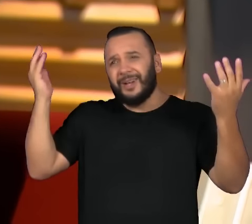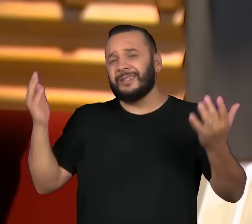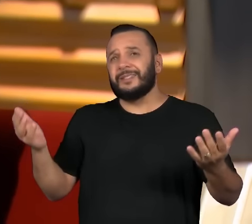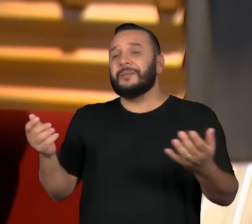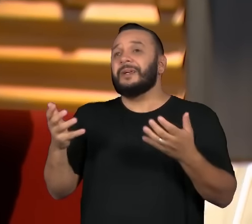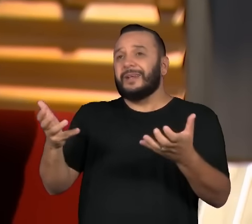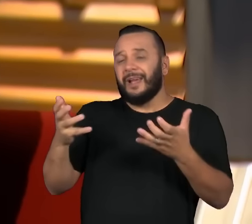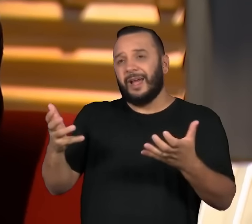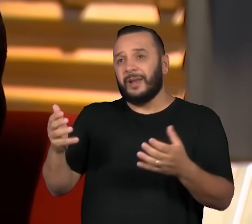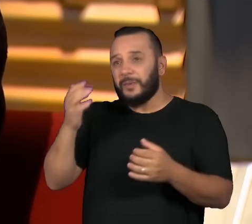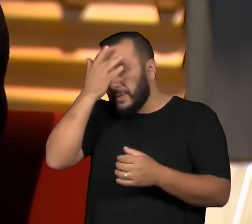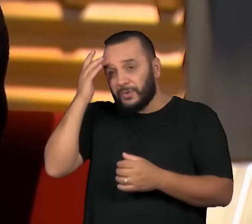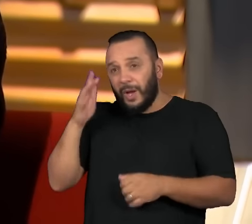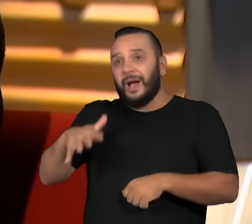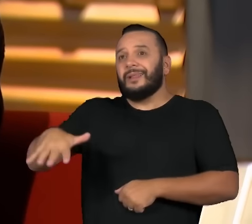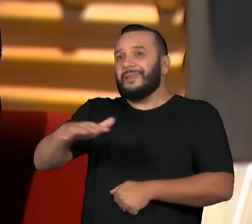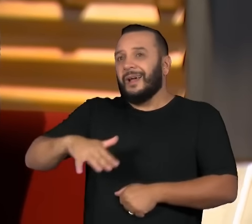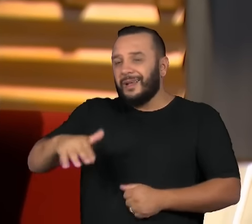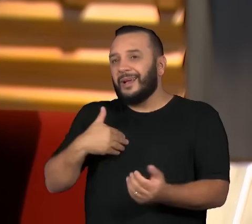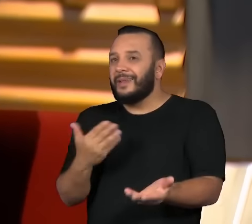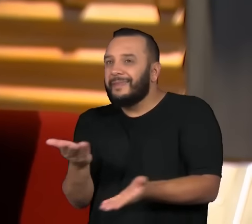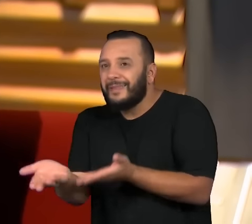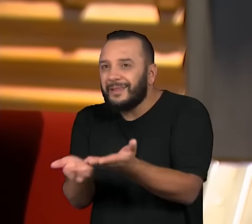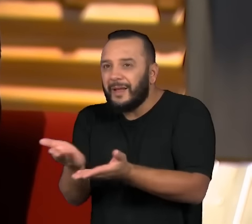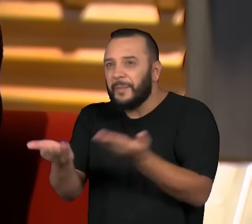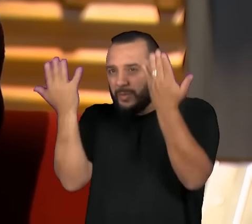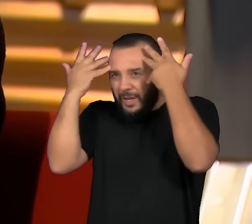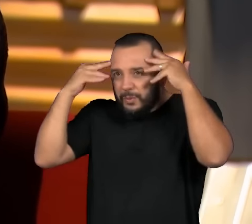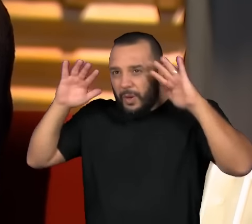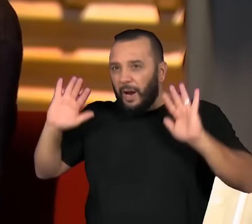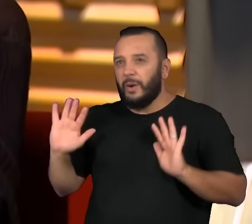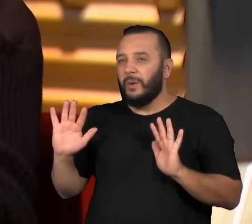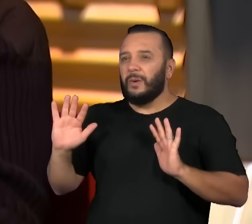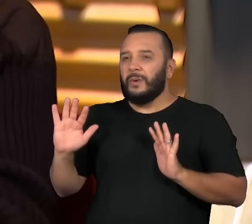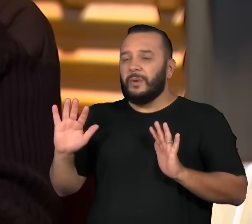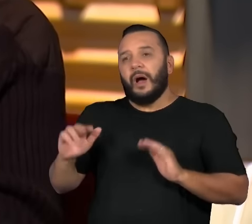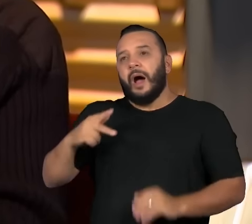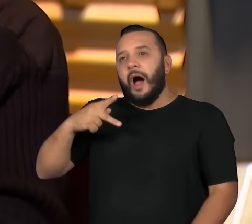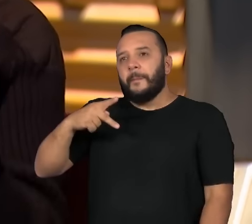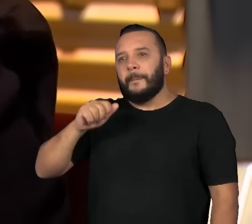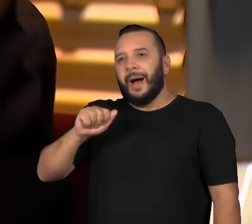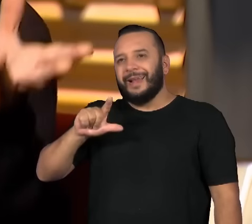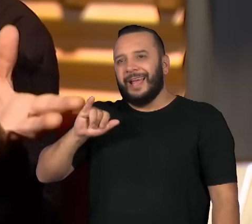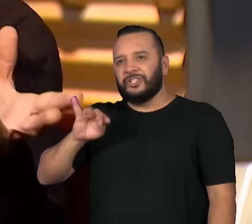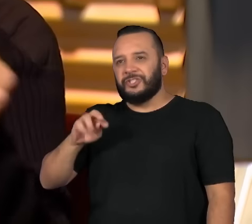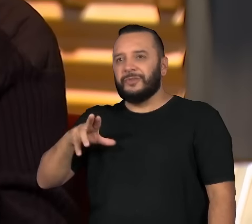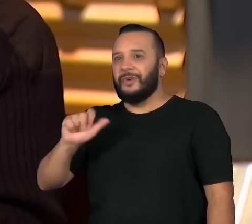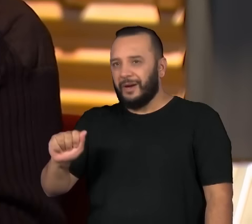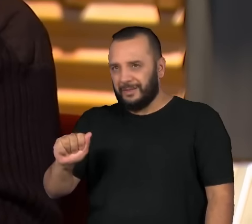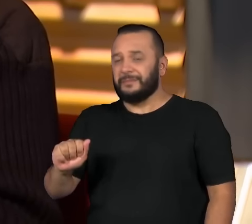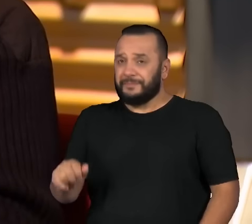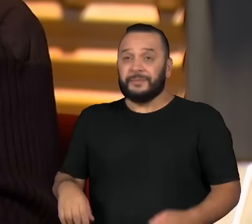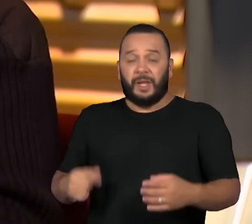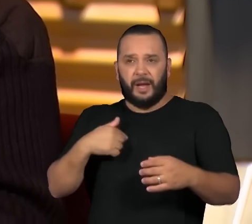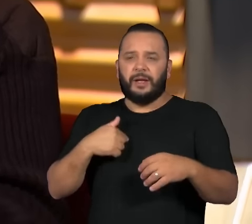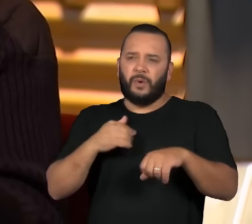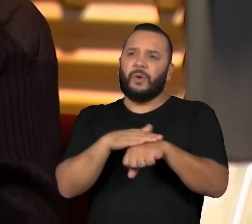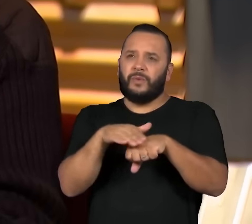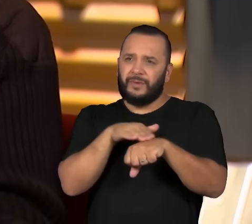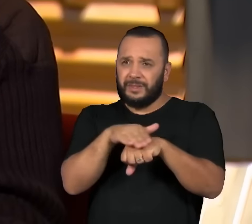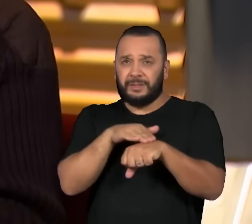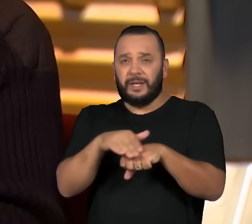área paliativa. É. A gente precisa chamar atenção para isso, é. né? Achamos, através da Camila Apple e da Luciana Dadalto,